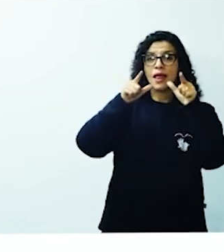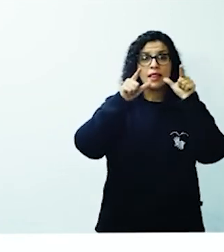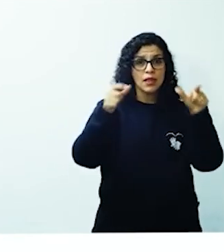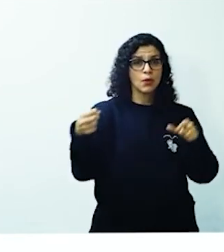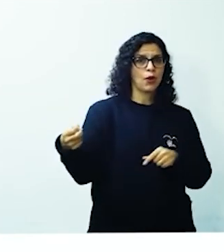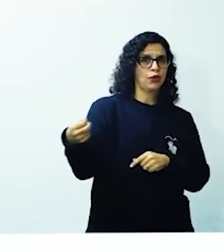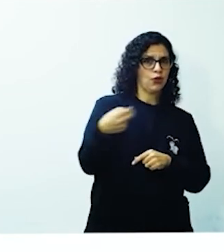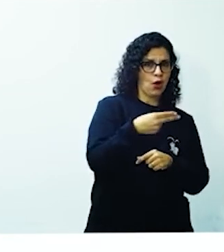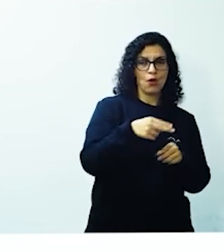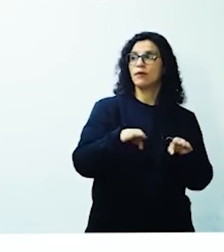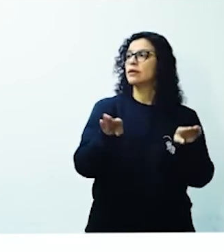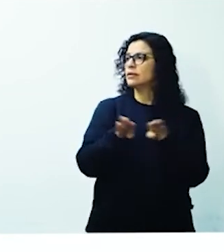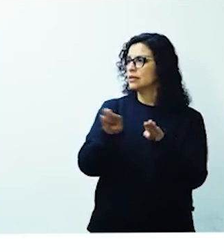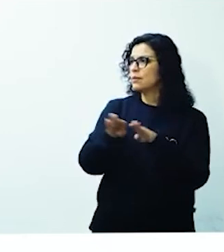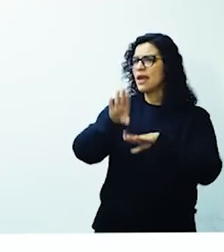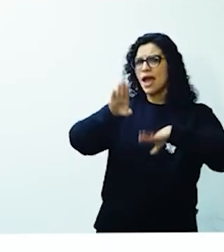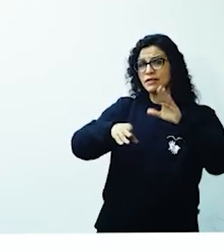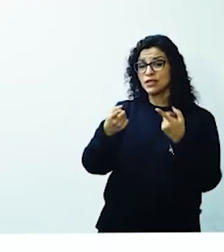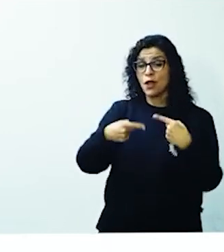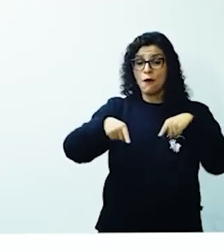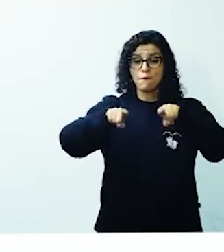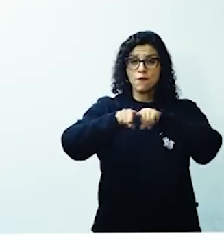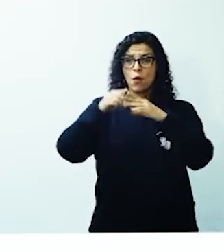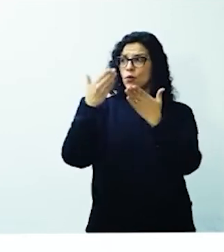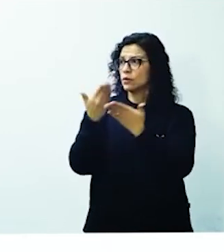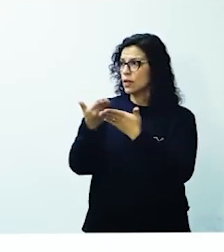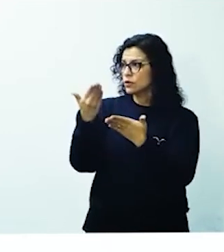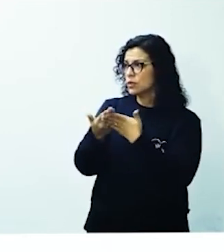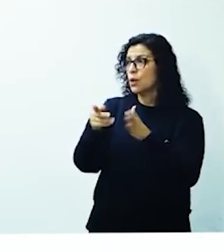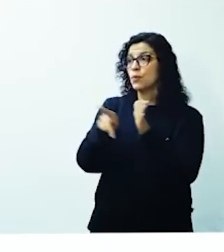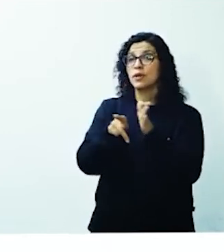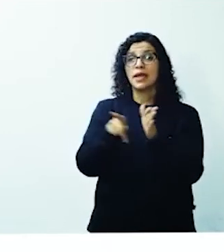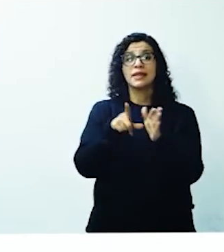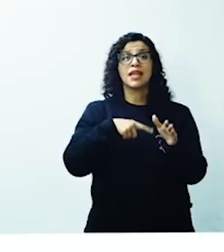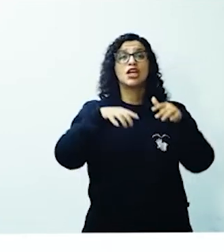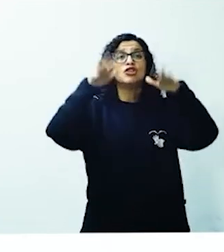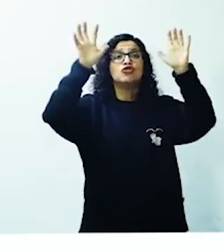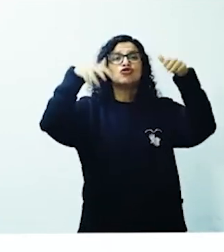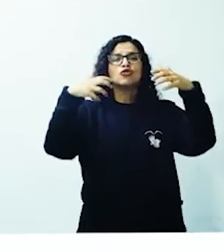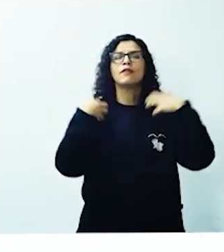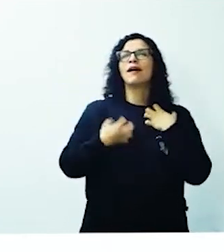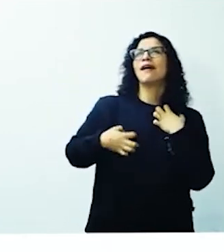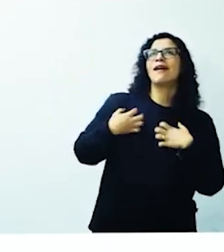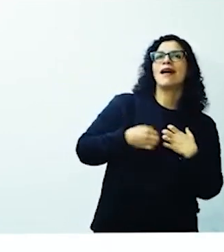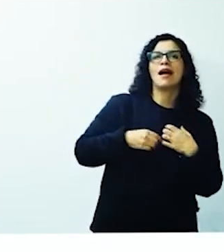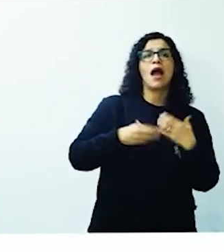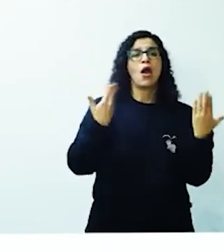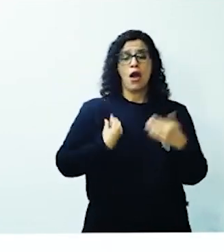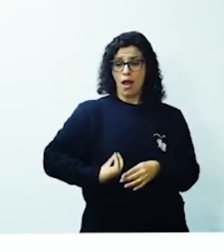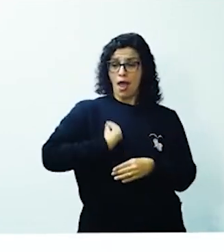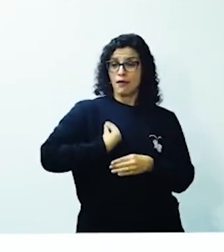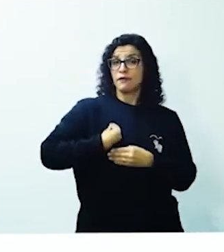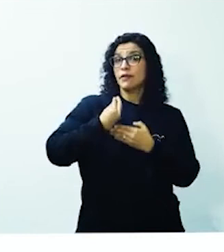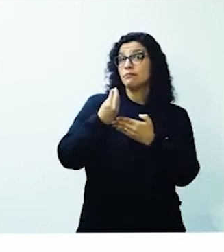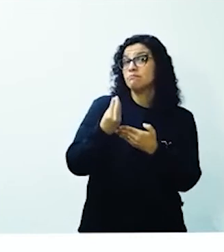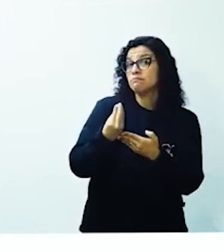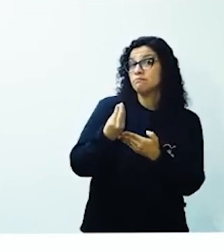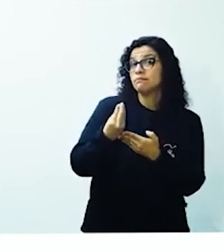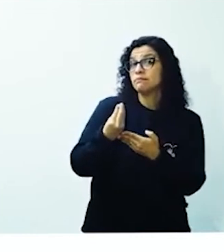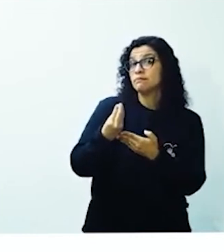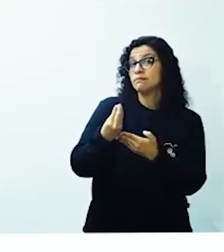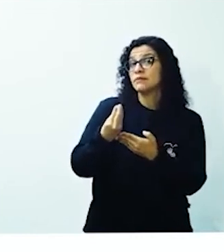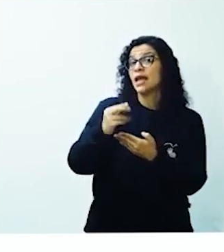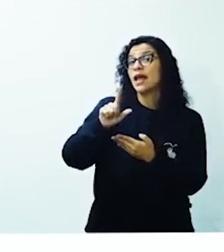língua, uma nova língua, talvez volte a estudar. Tome mais banho de chuva, deixe a vida